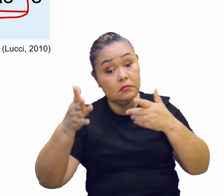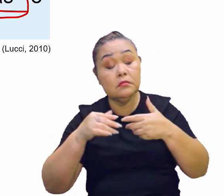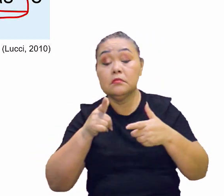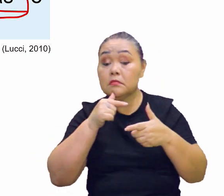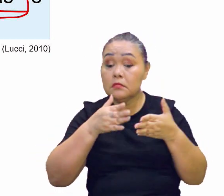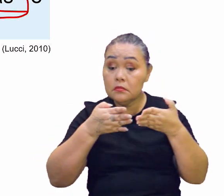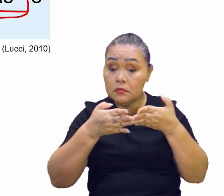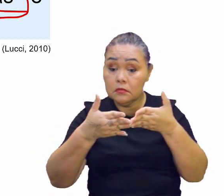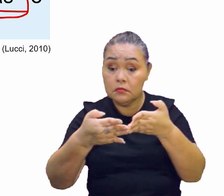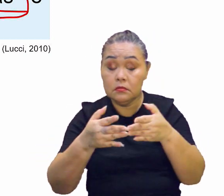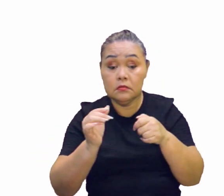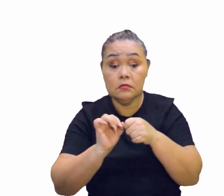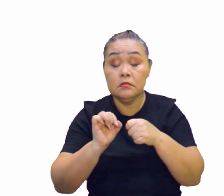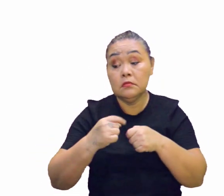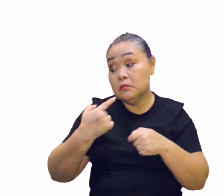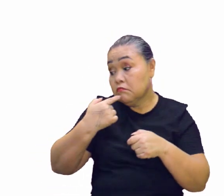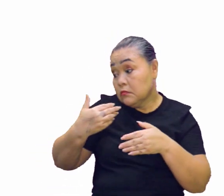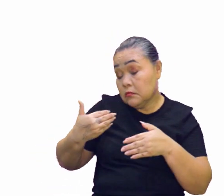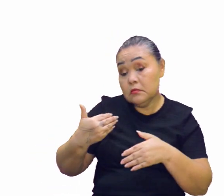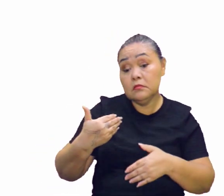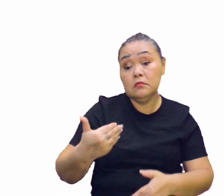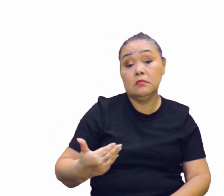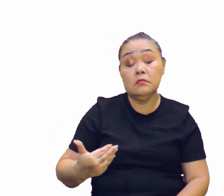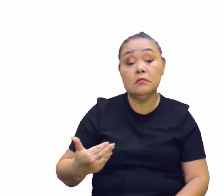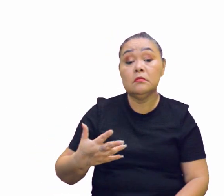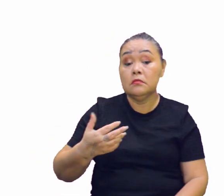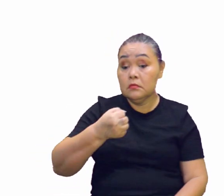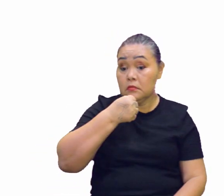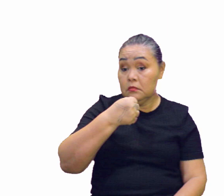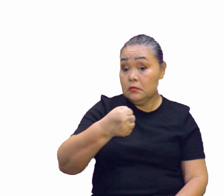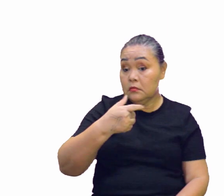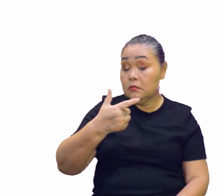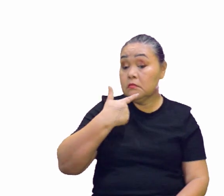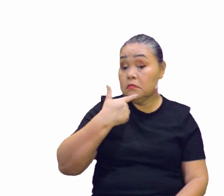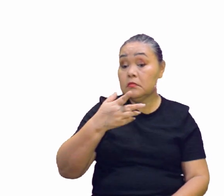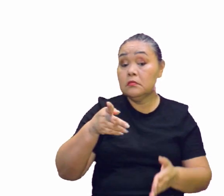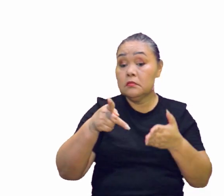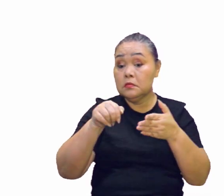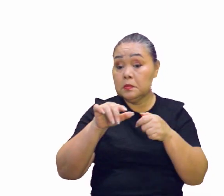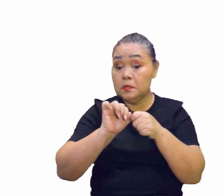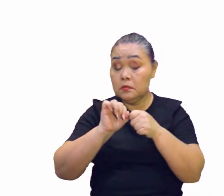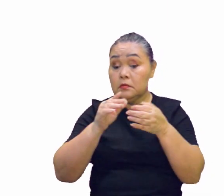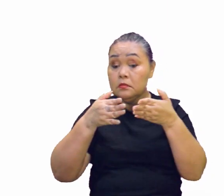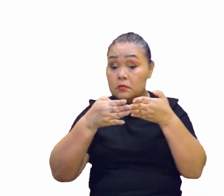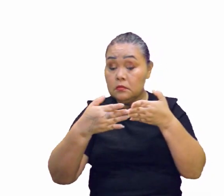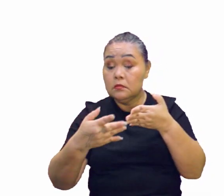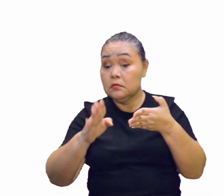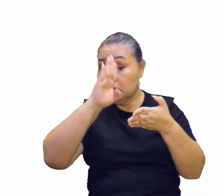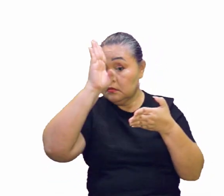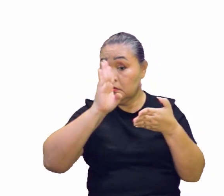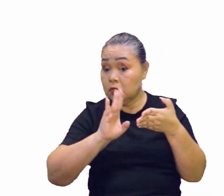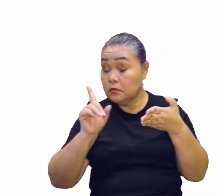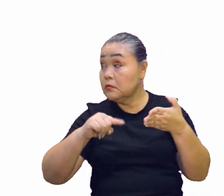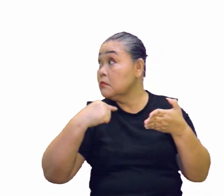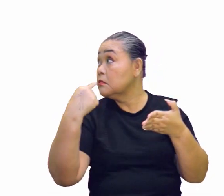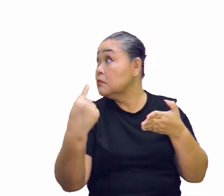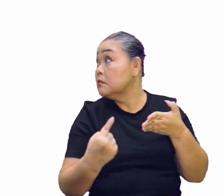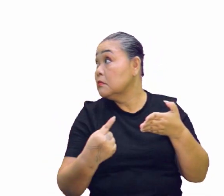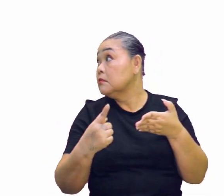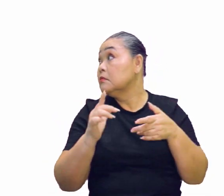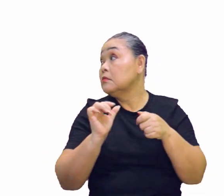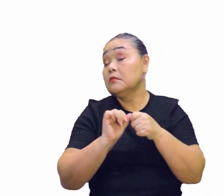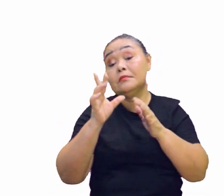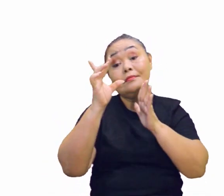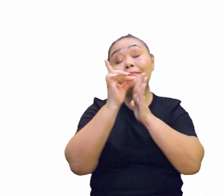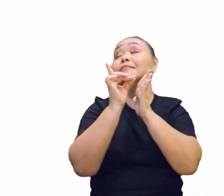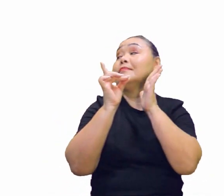hidrovias também. E recentemente eu estava vendo, Jorge, uma reportagem sobre a questão dos portos brasileiros. Os nossos portos ainda são